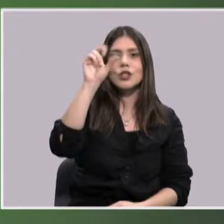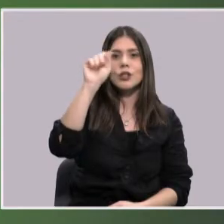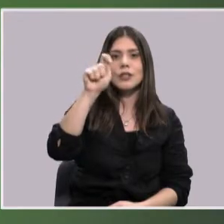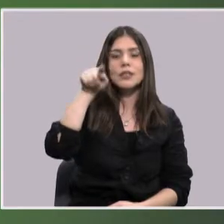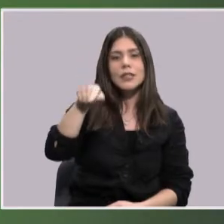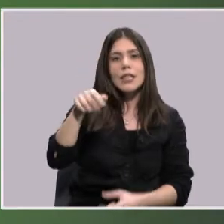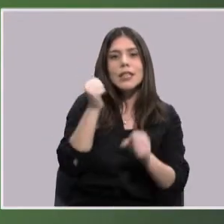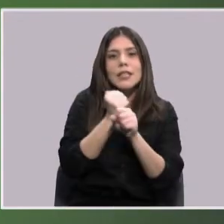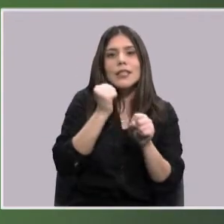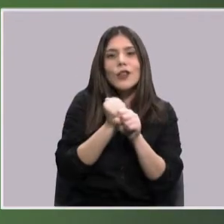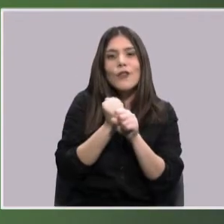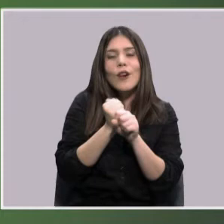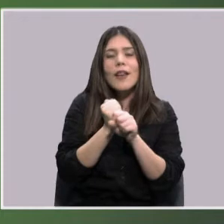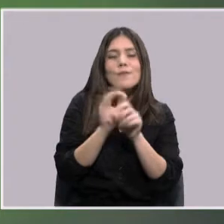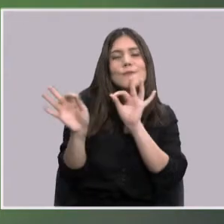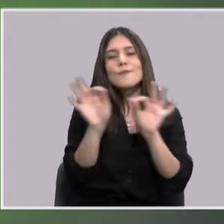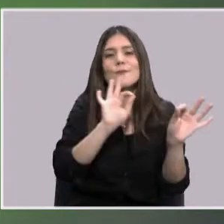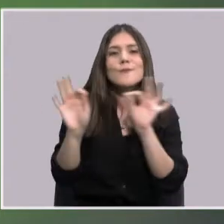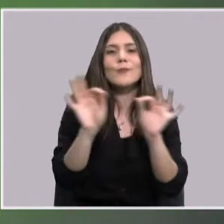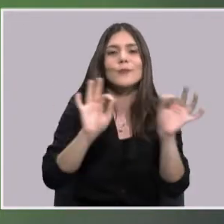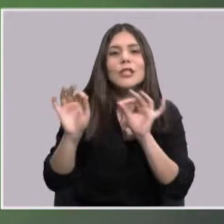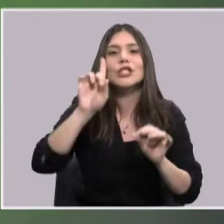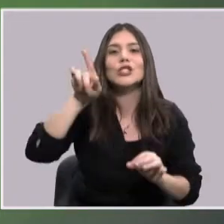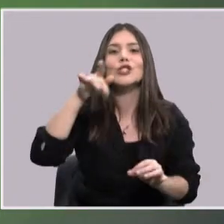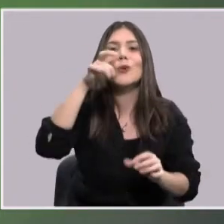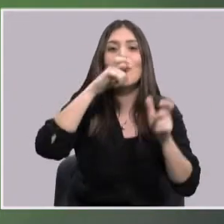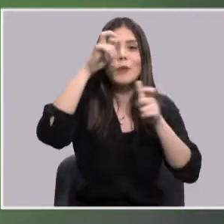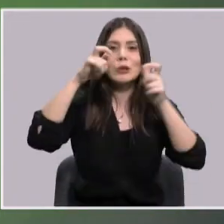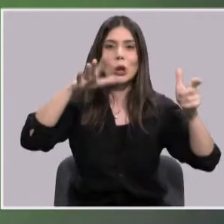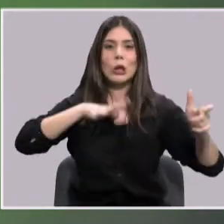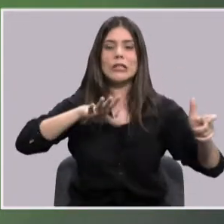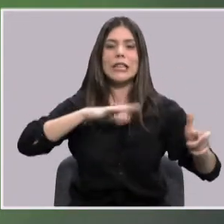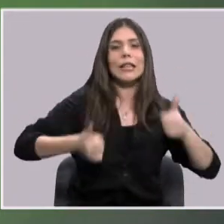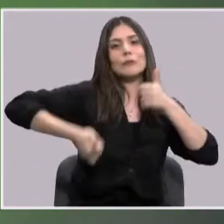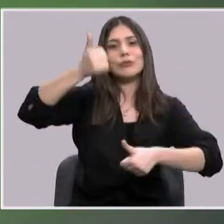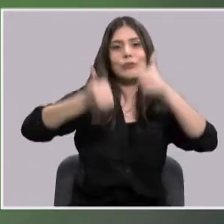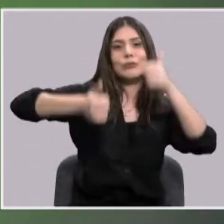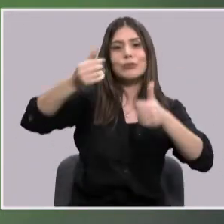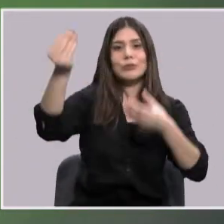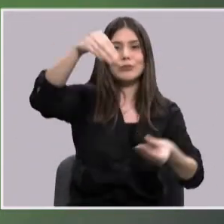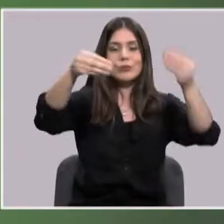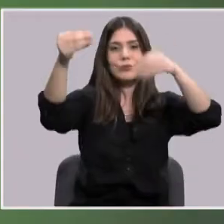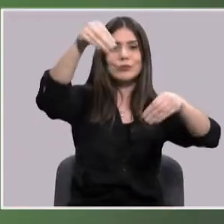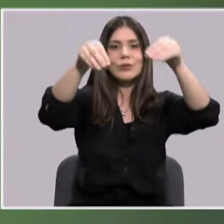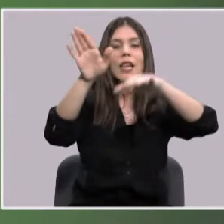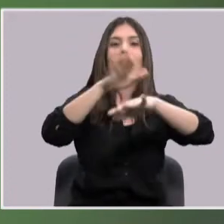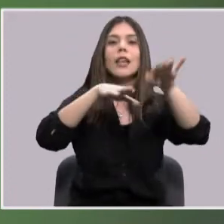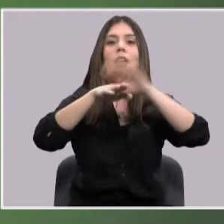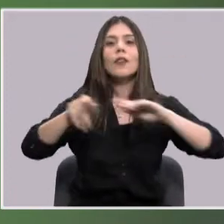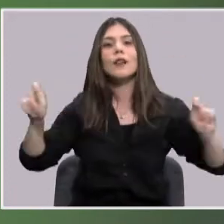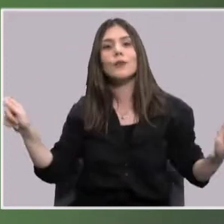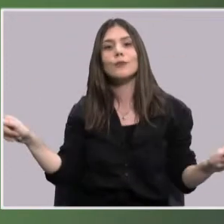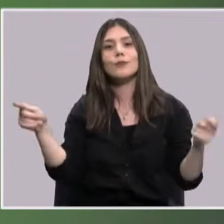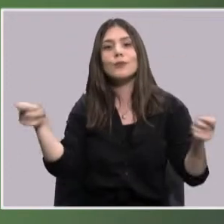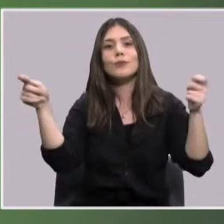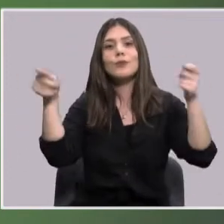Este trabalho foi a preparação de um candidato e de toda uma campanha eleitoral para